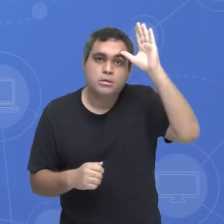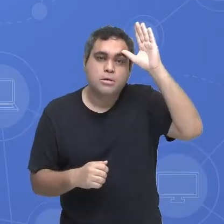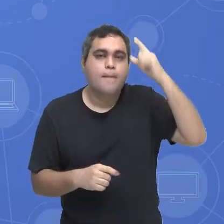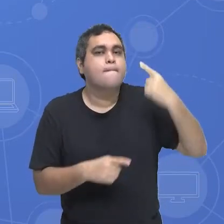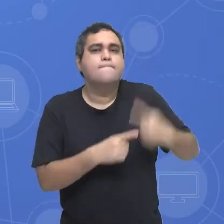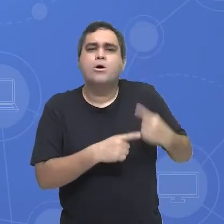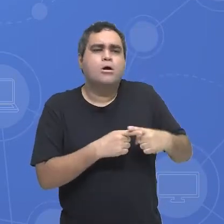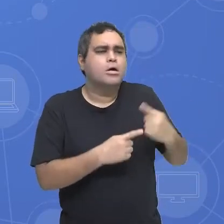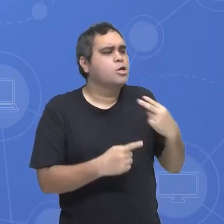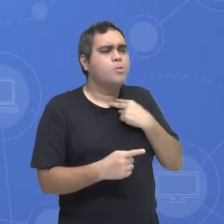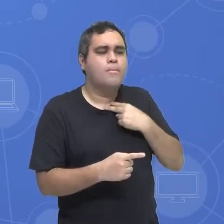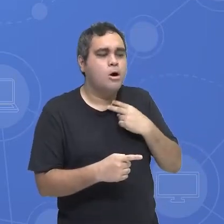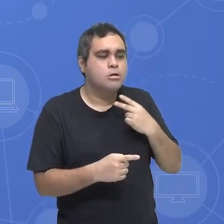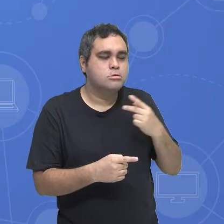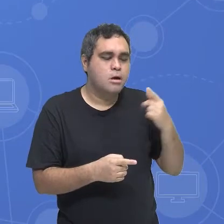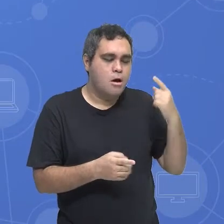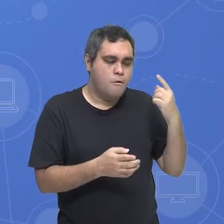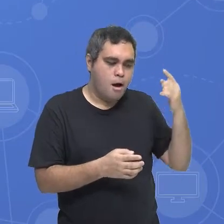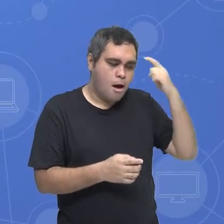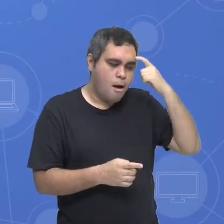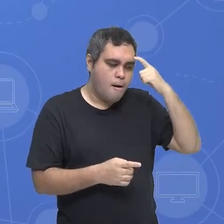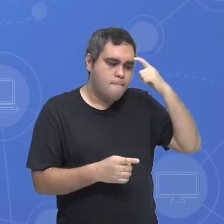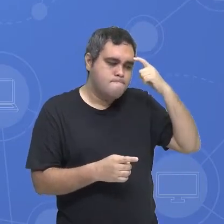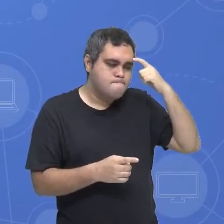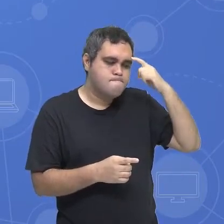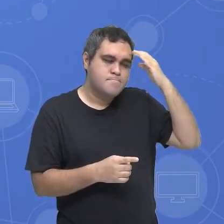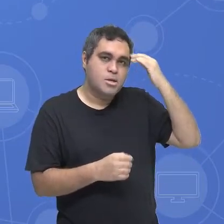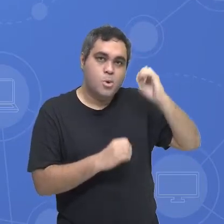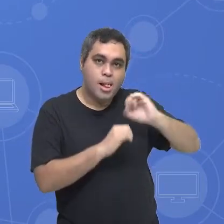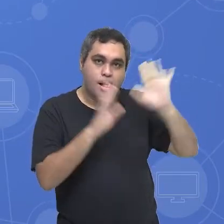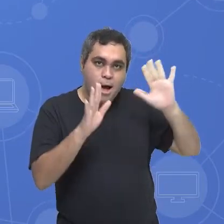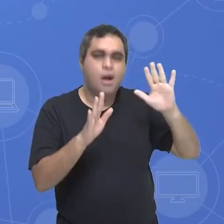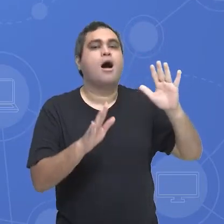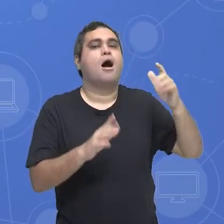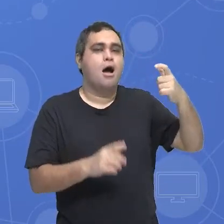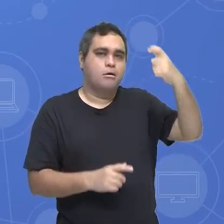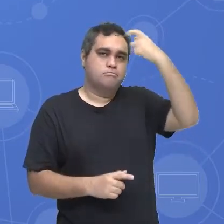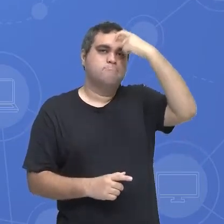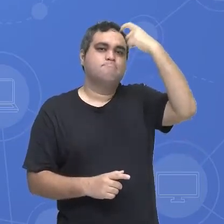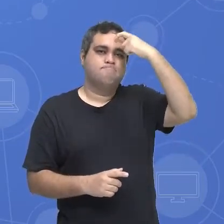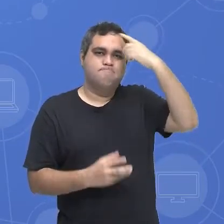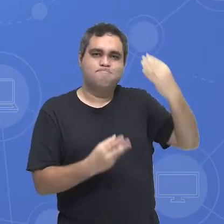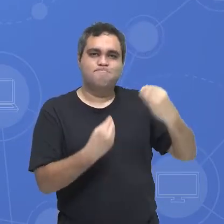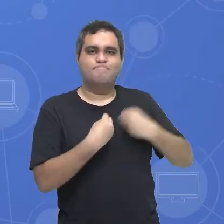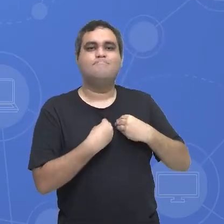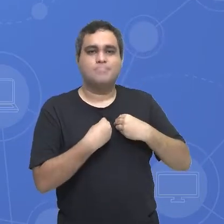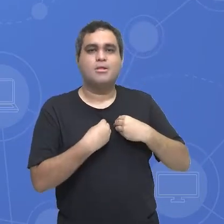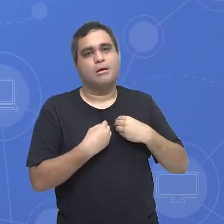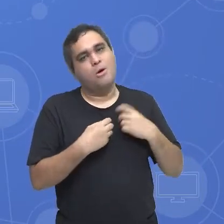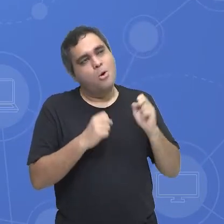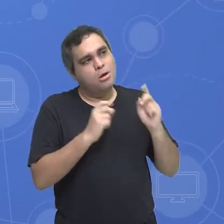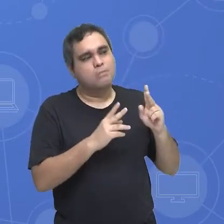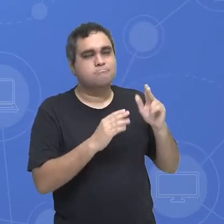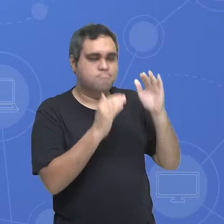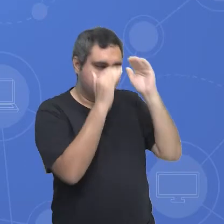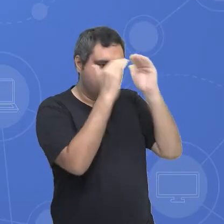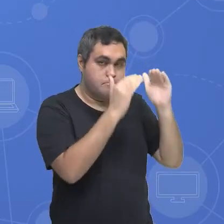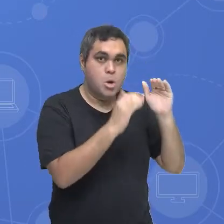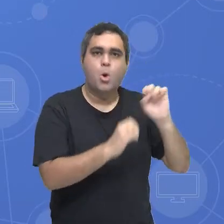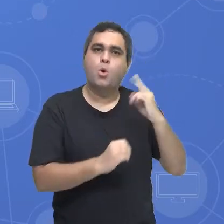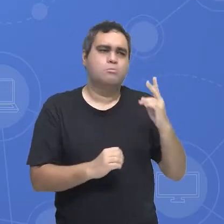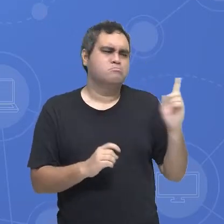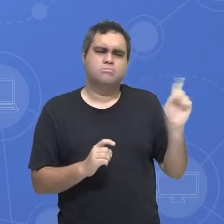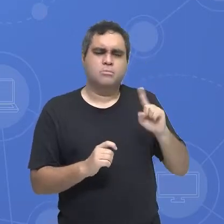de uma maneira o quê? Consciente, tá certo? Consciente. Aí sim eu vou aprender a tomar